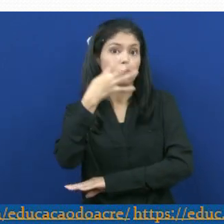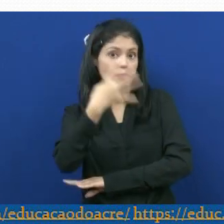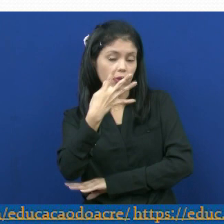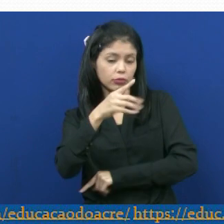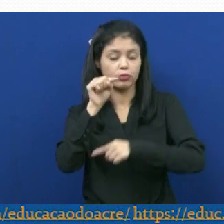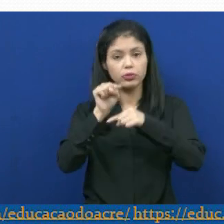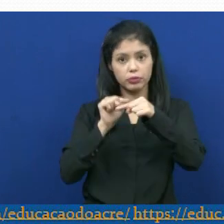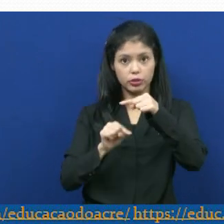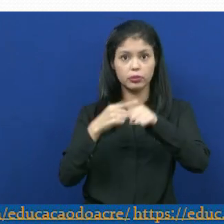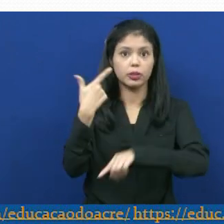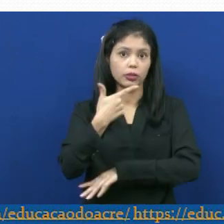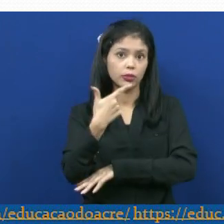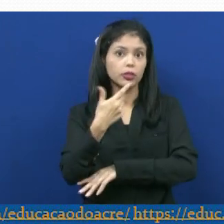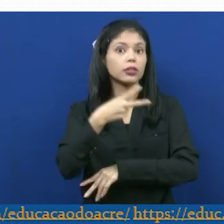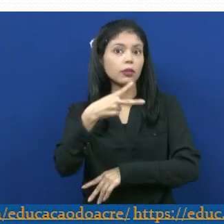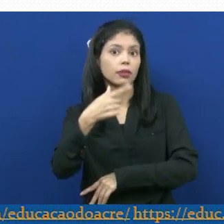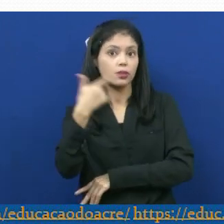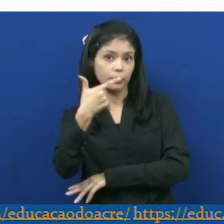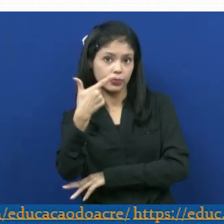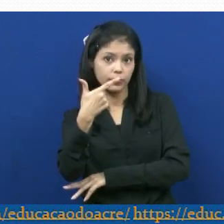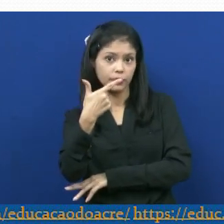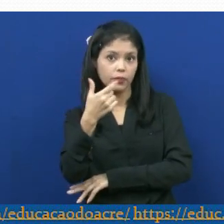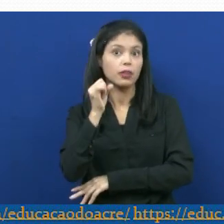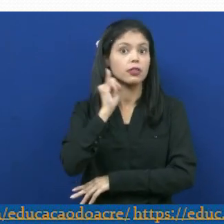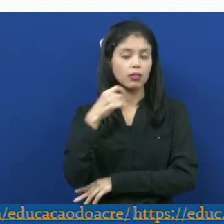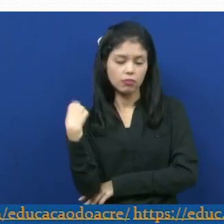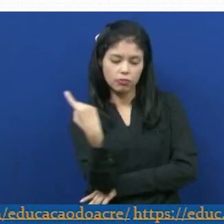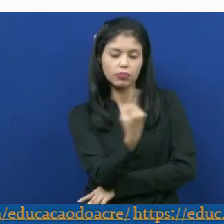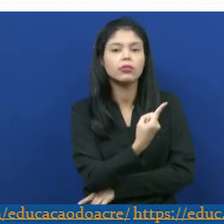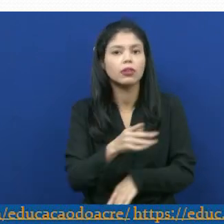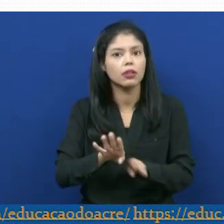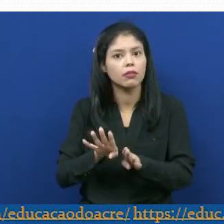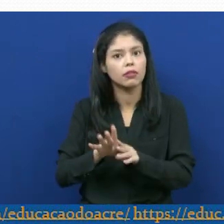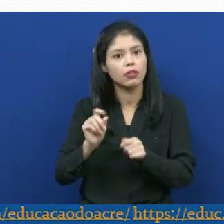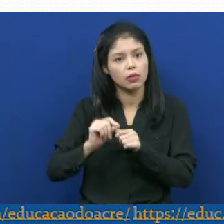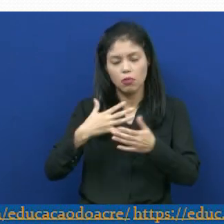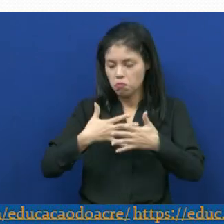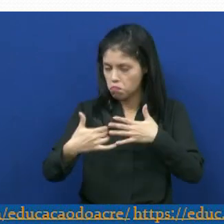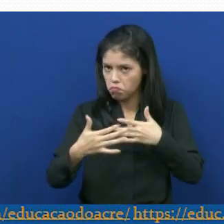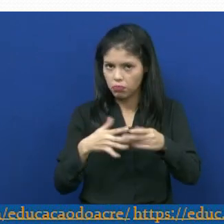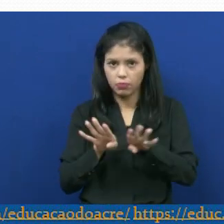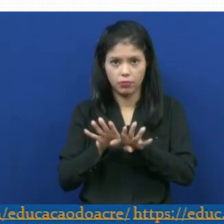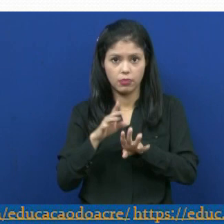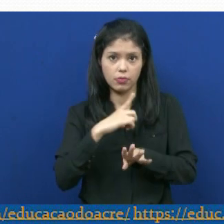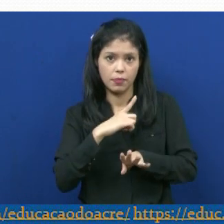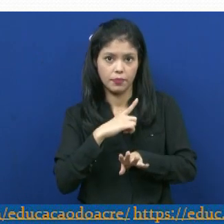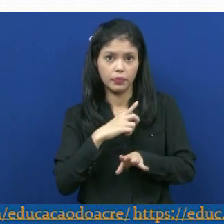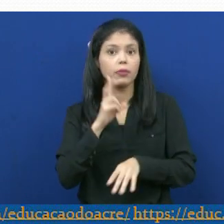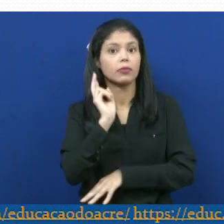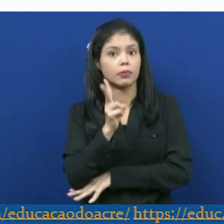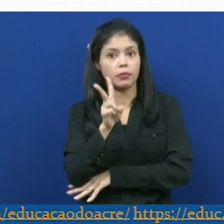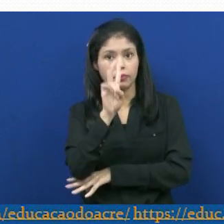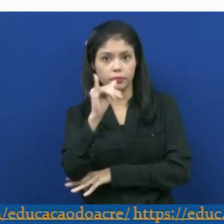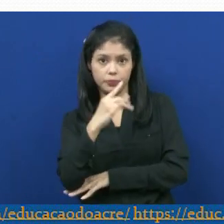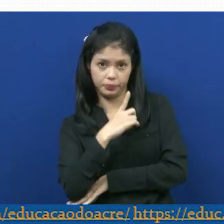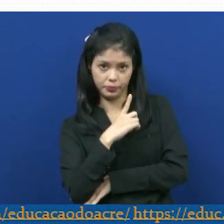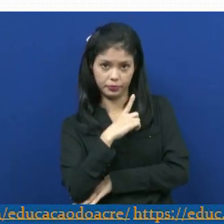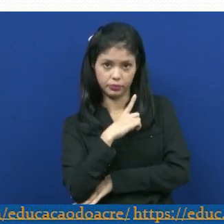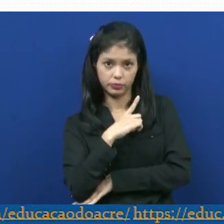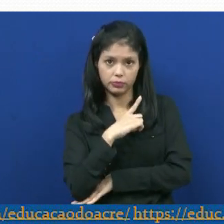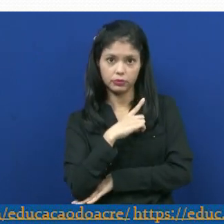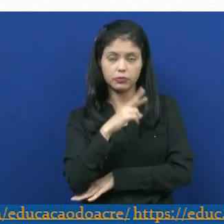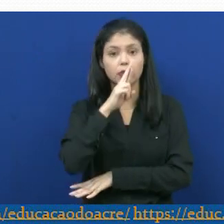dividido por 2 igual a 2. E se nós fizermos isso para qualquer um termo, nós vamos sempre obter